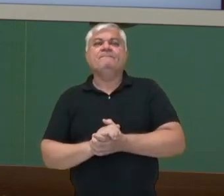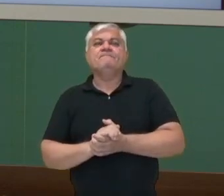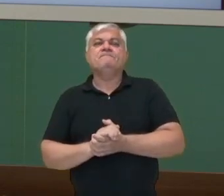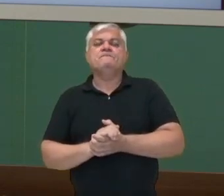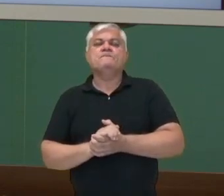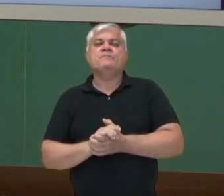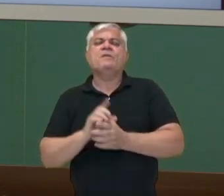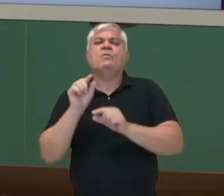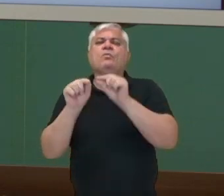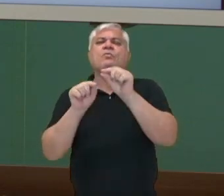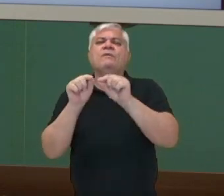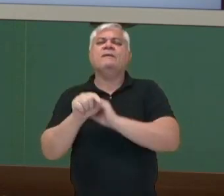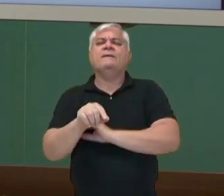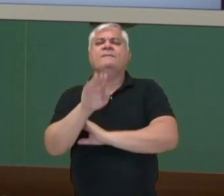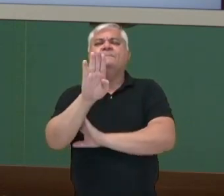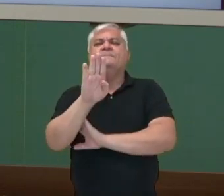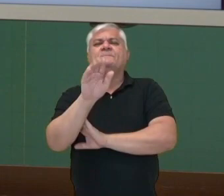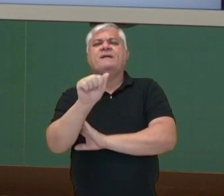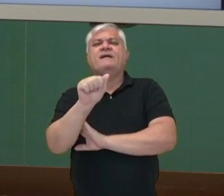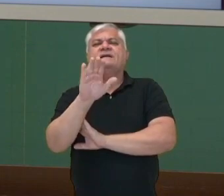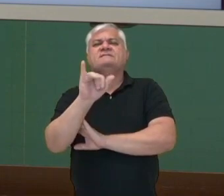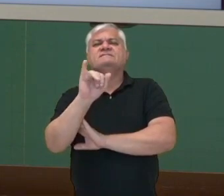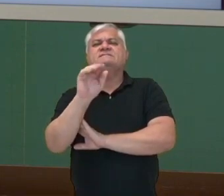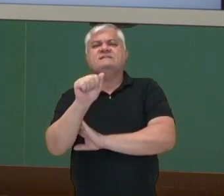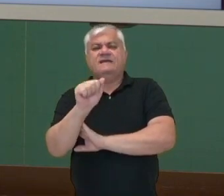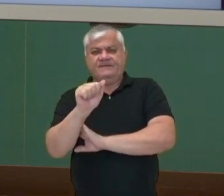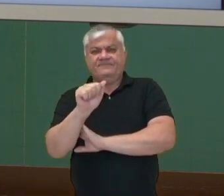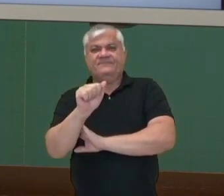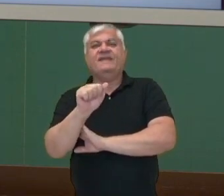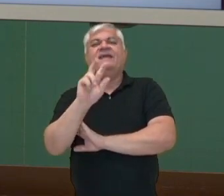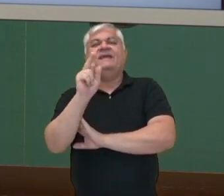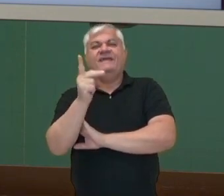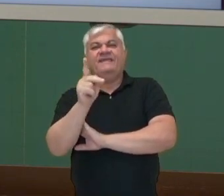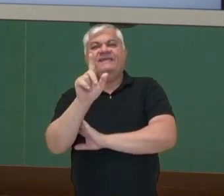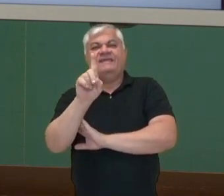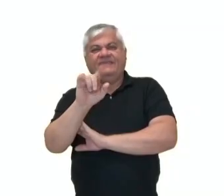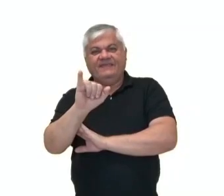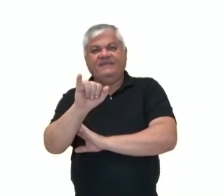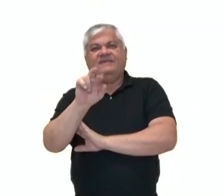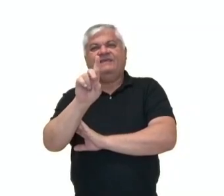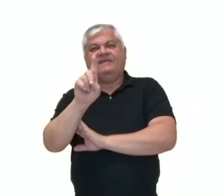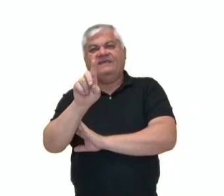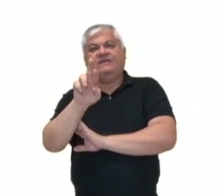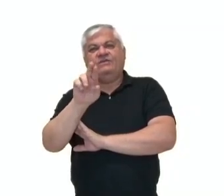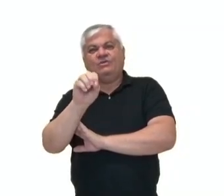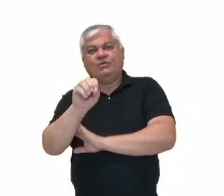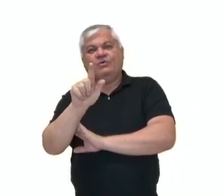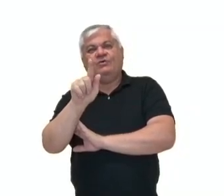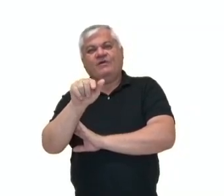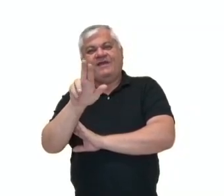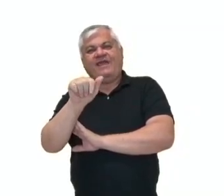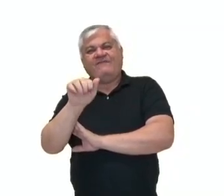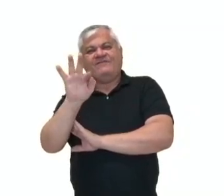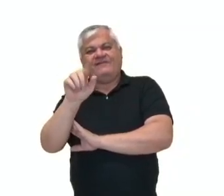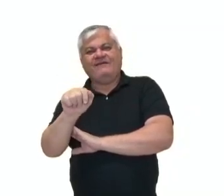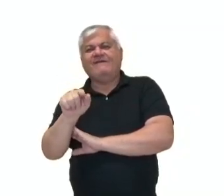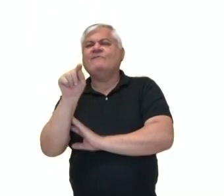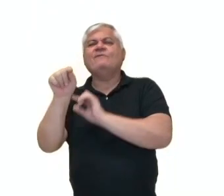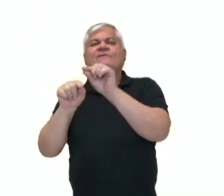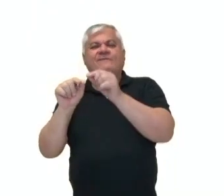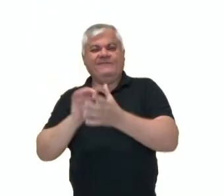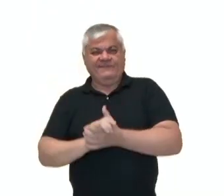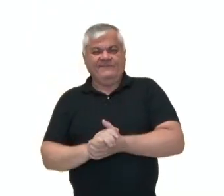o que é uma bacia hidrográfica. Quando a gente usa esse termo, né? Nossa primeira perguntinha lá. Eu digo que a